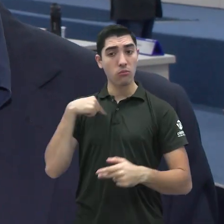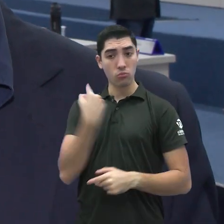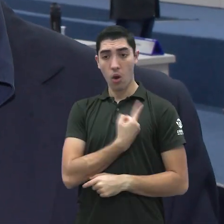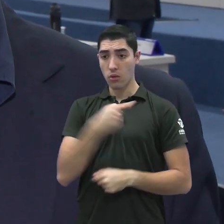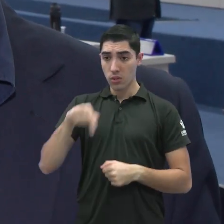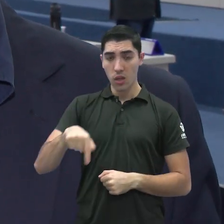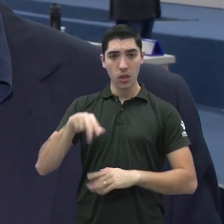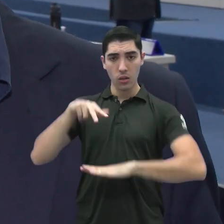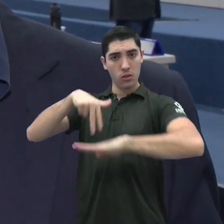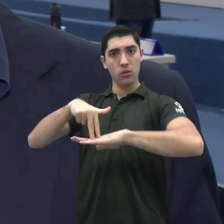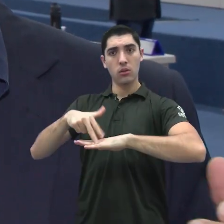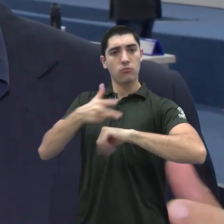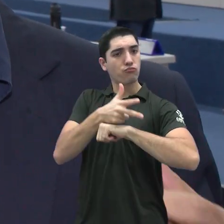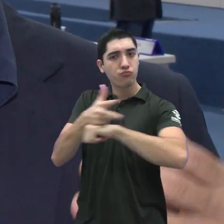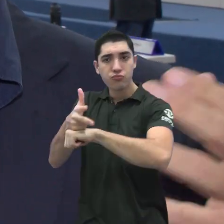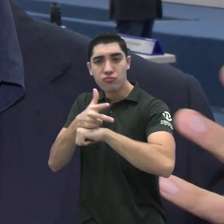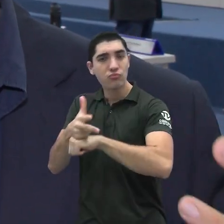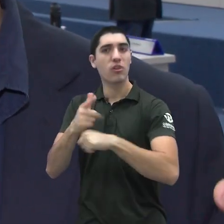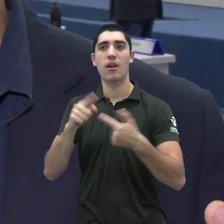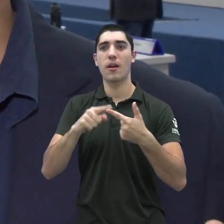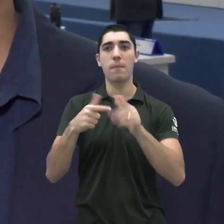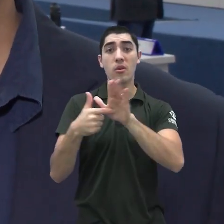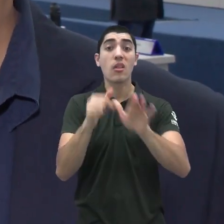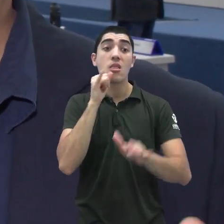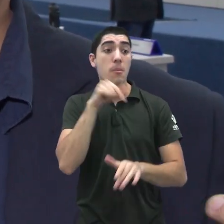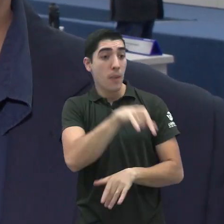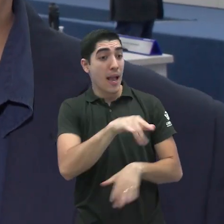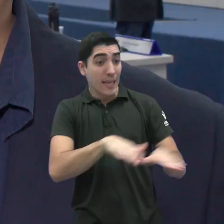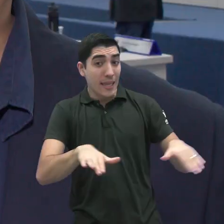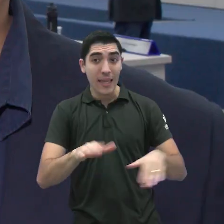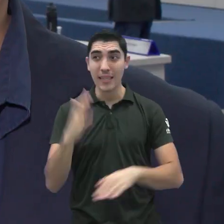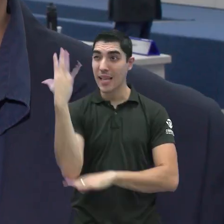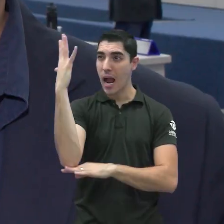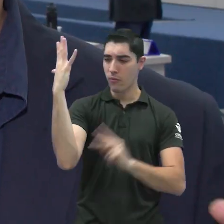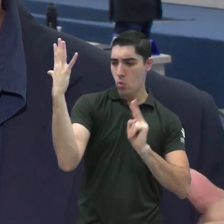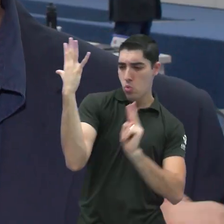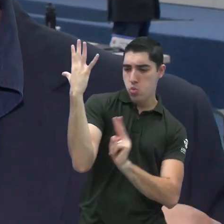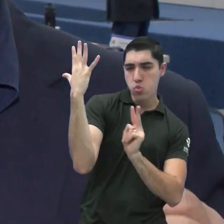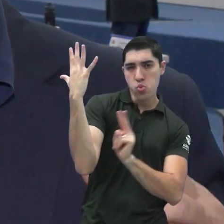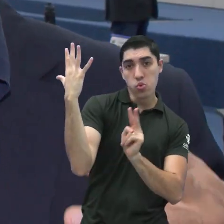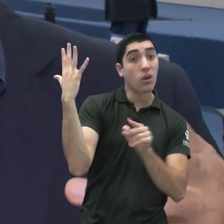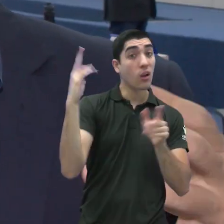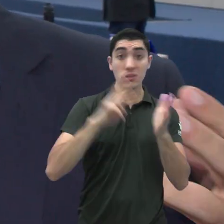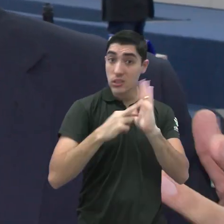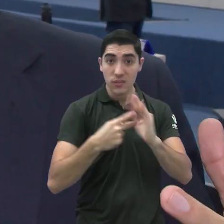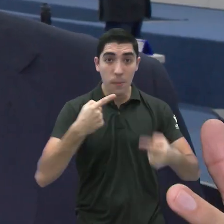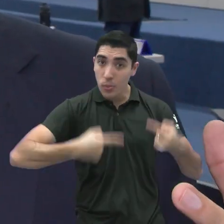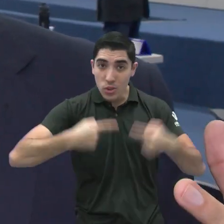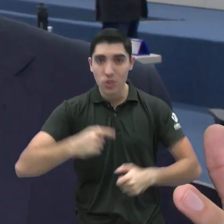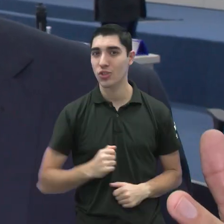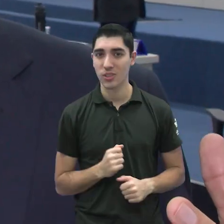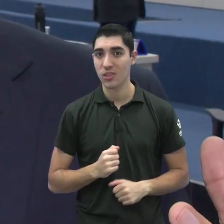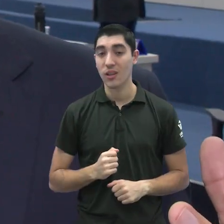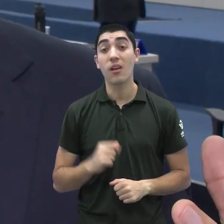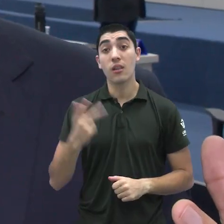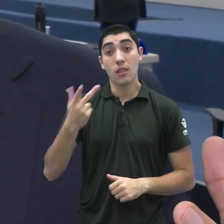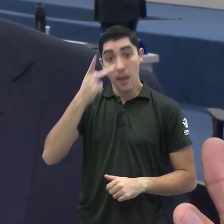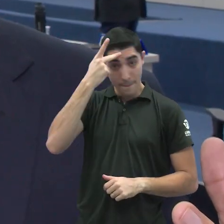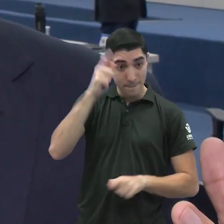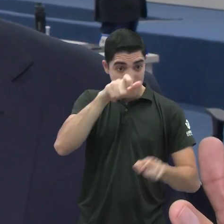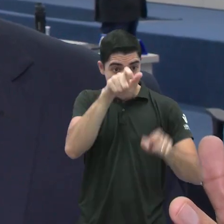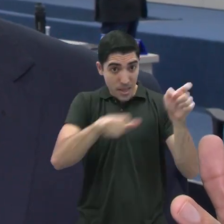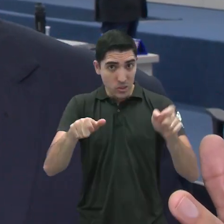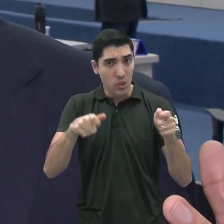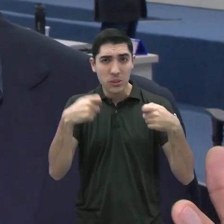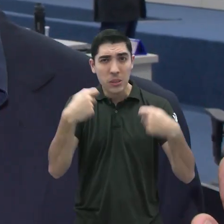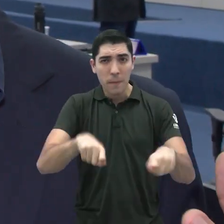fazendo, é o que uma criança faz quando cuida de uma árvore, é o que as pessoas fazem, não